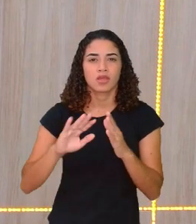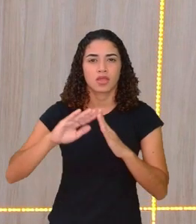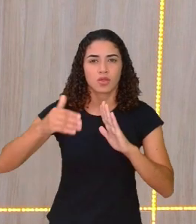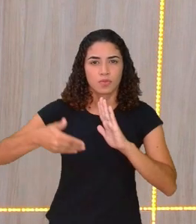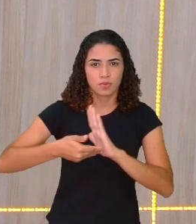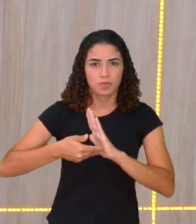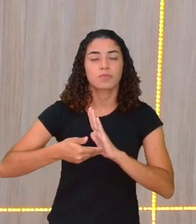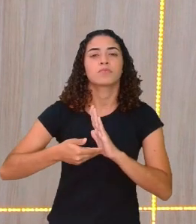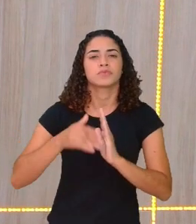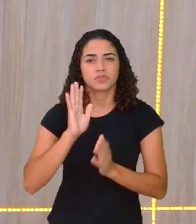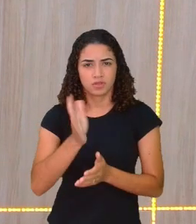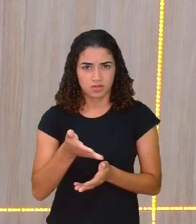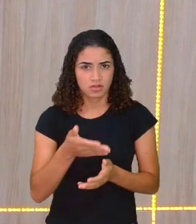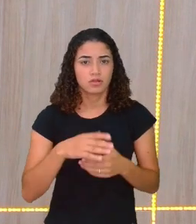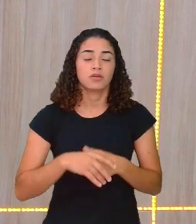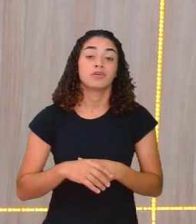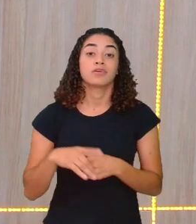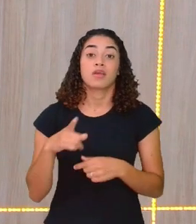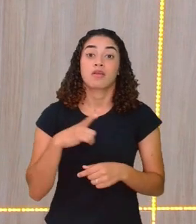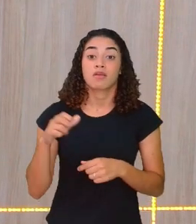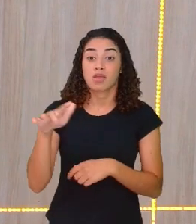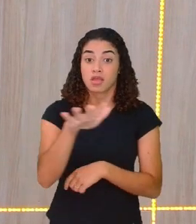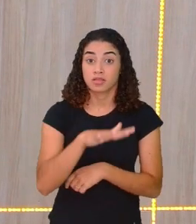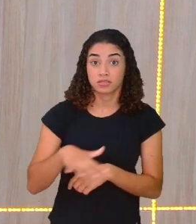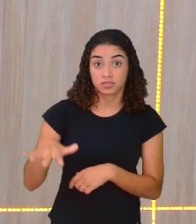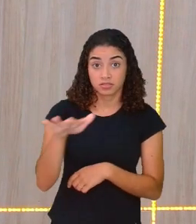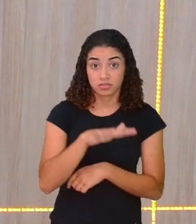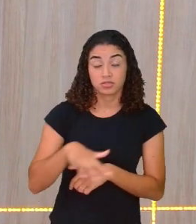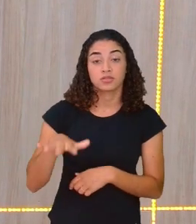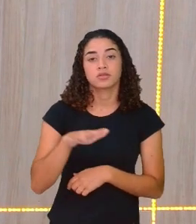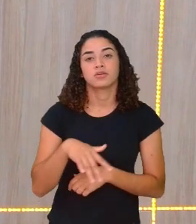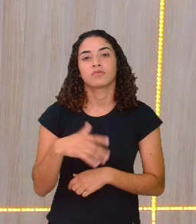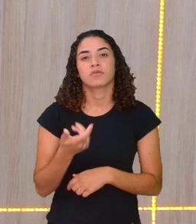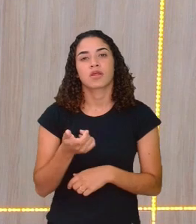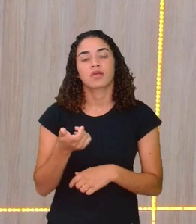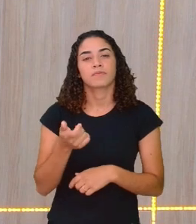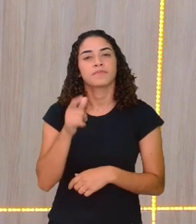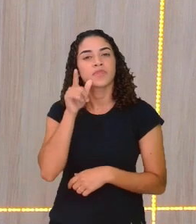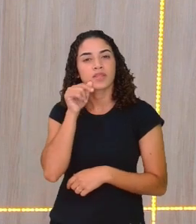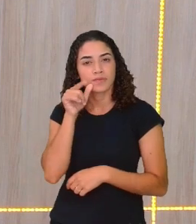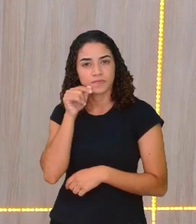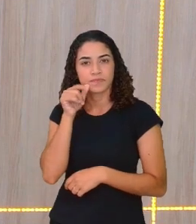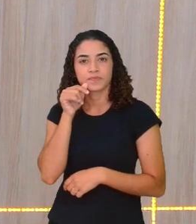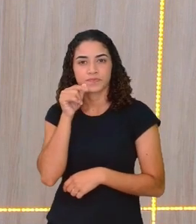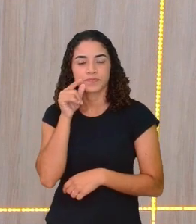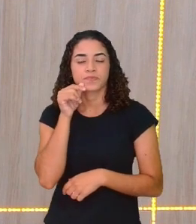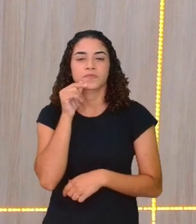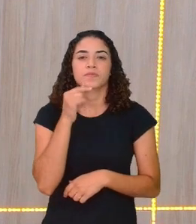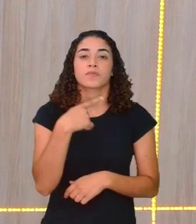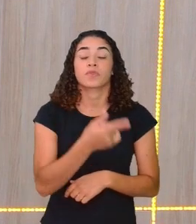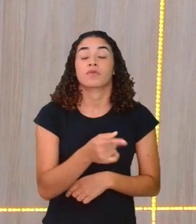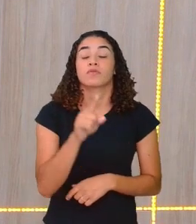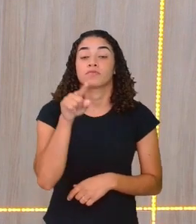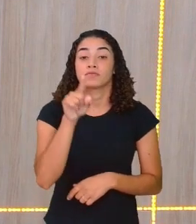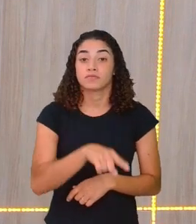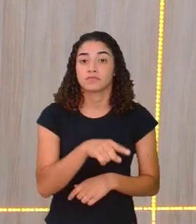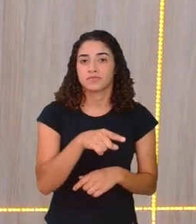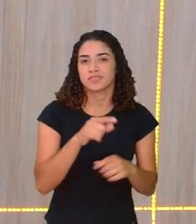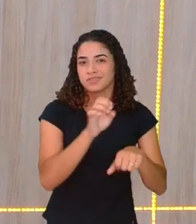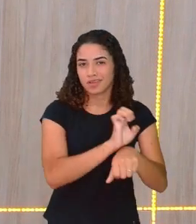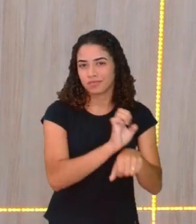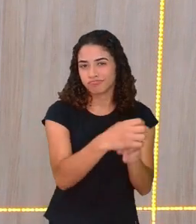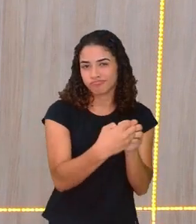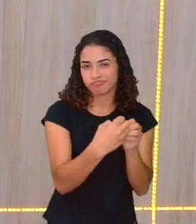Palmares. Quilombo era uma região em Alagoas, nosso estado vizinho, onde tinha